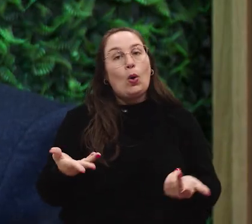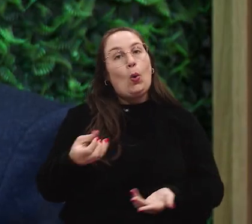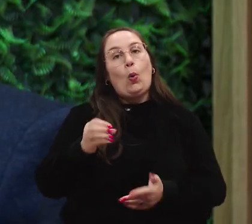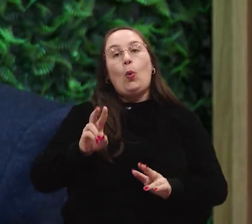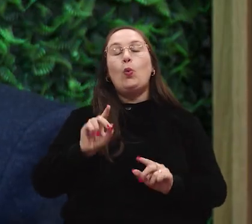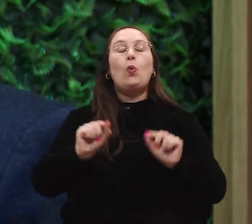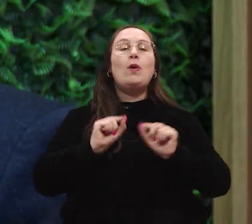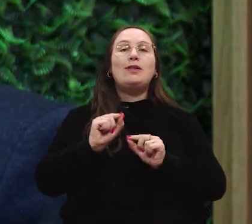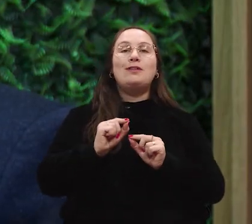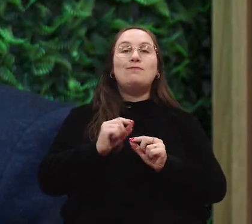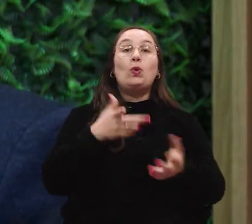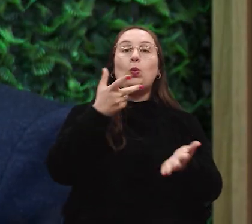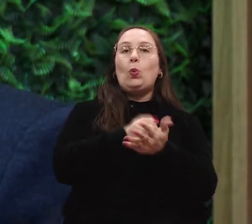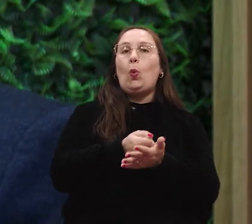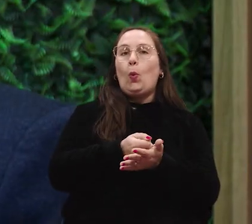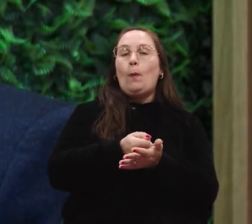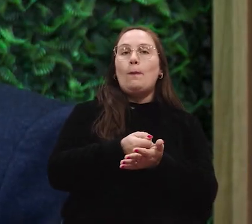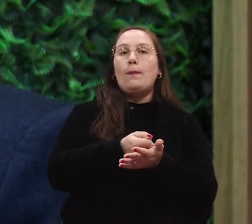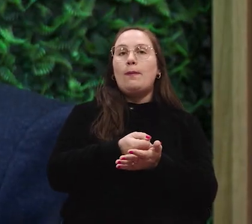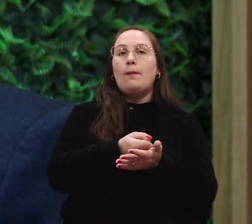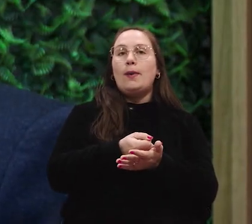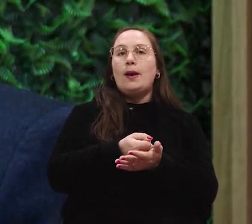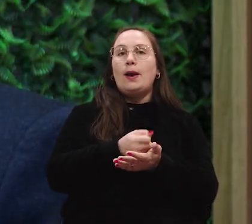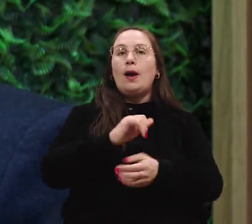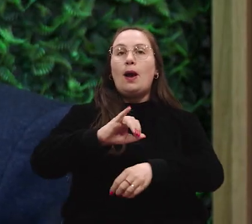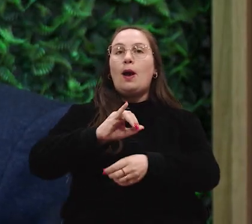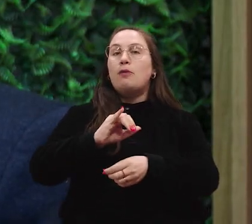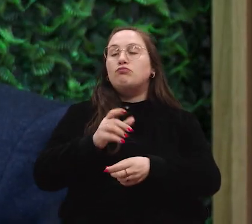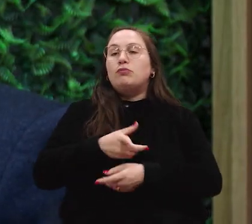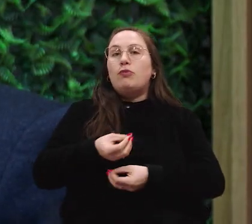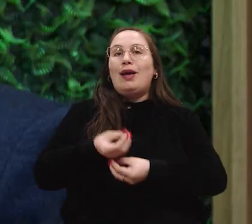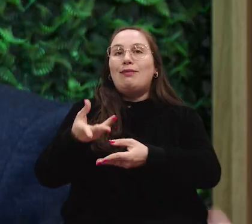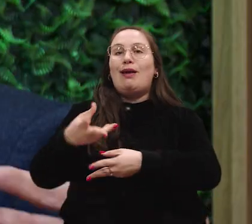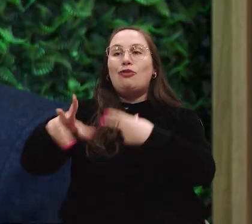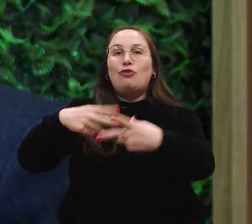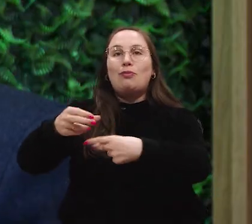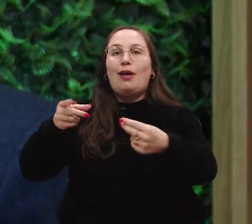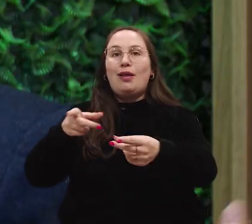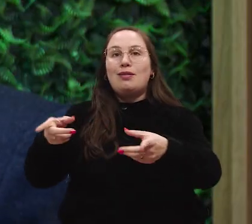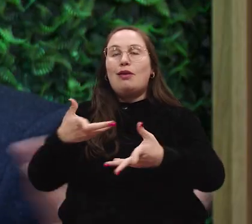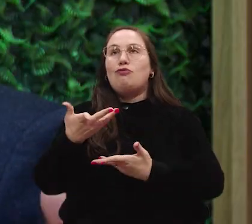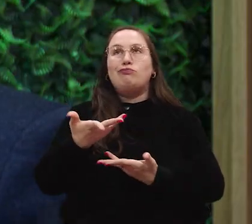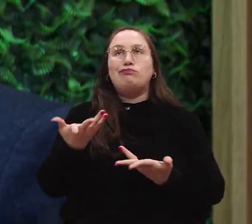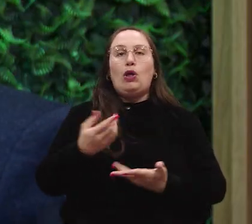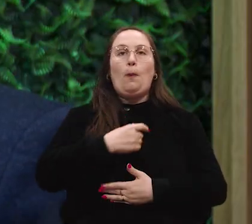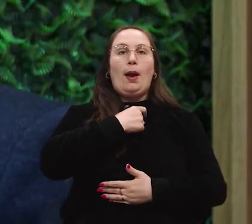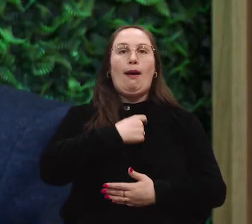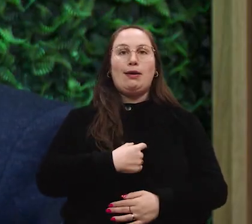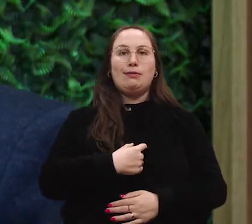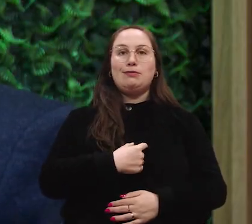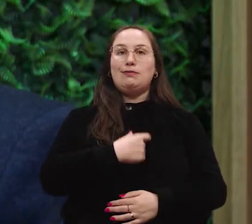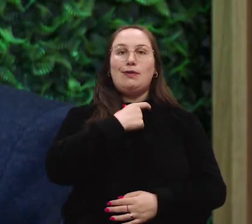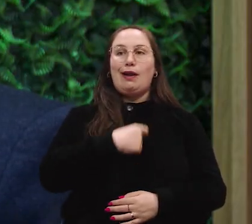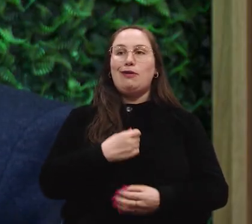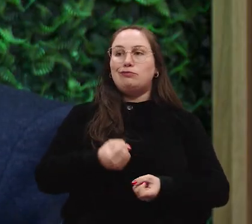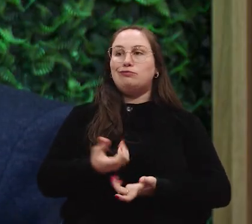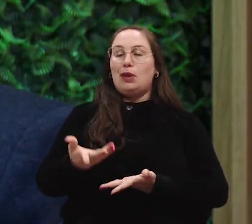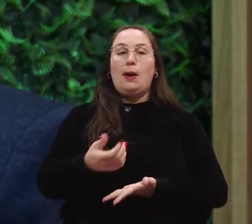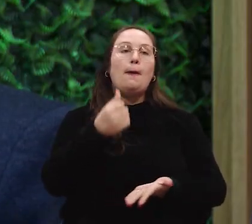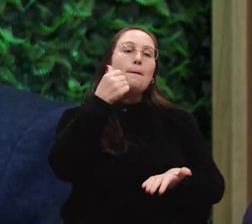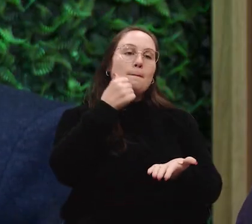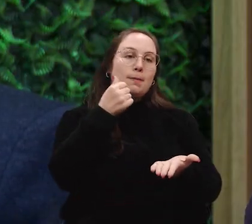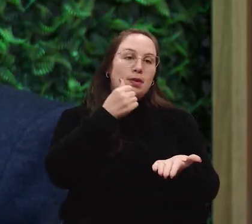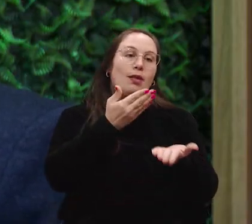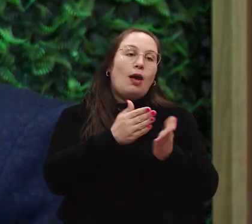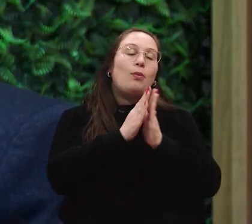Ou então é o seguinte, se tu vai comprar um produto e tu vai dar de presente, o jeito de aniversário, vou comprar uma gravata para ele. Moça, tu